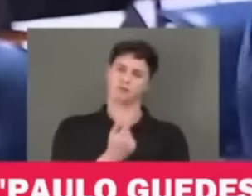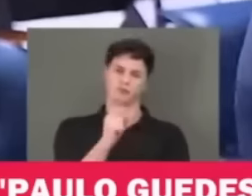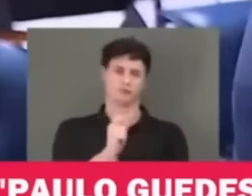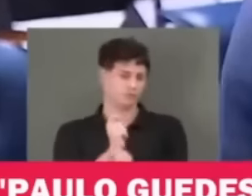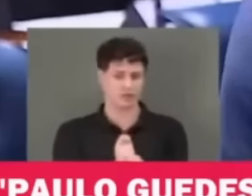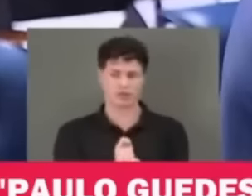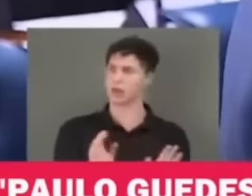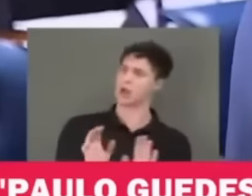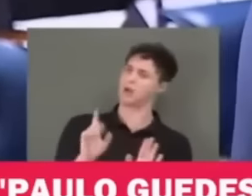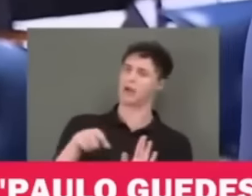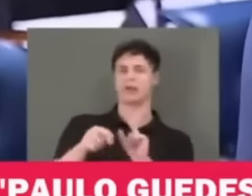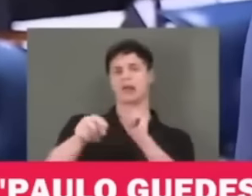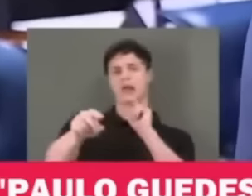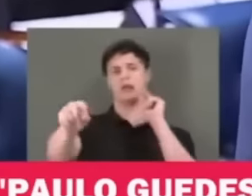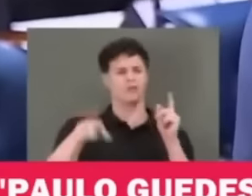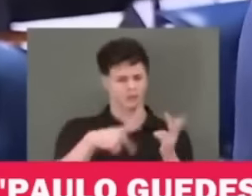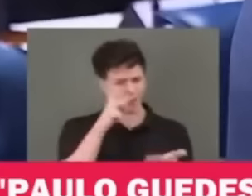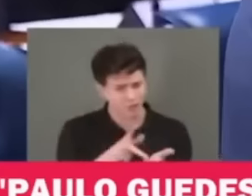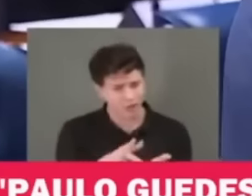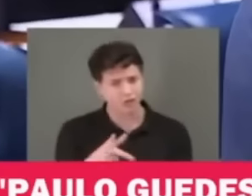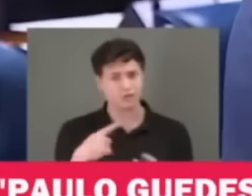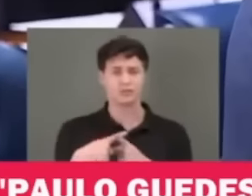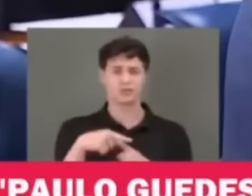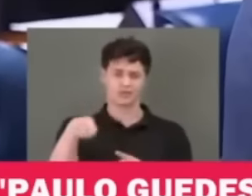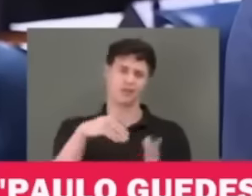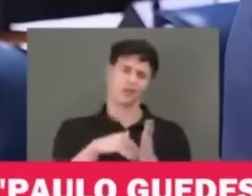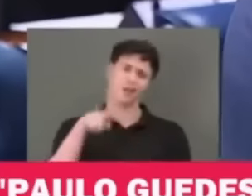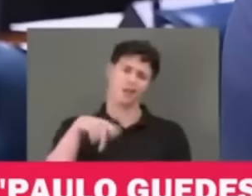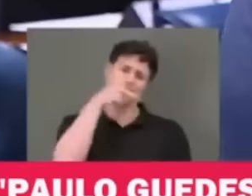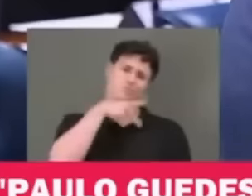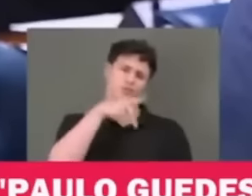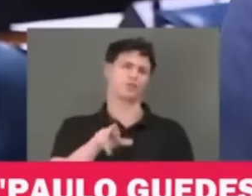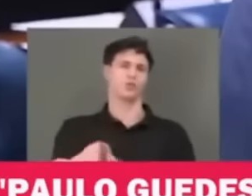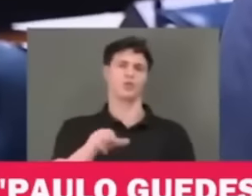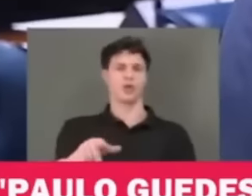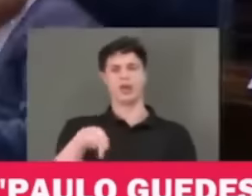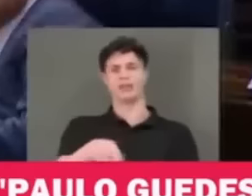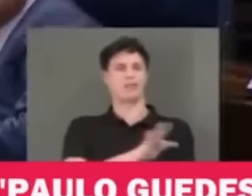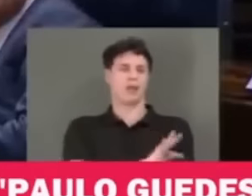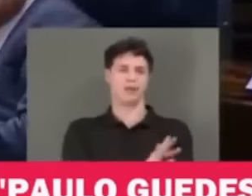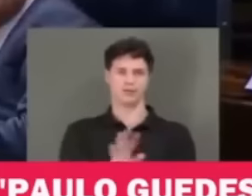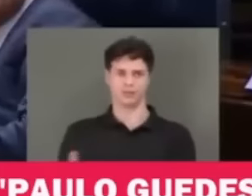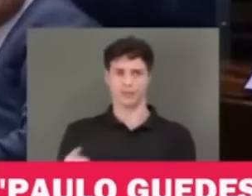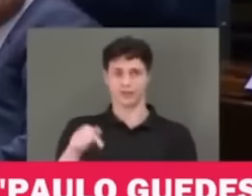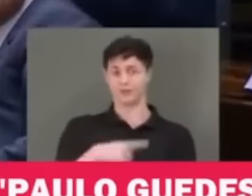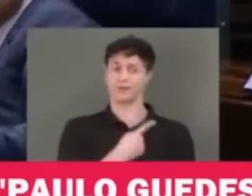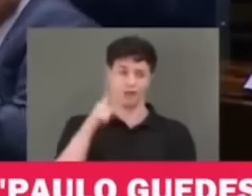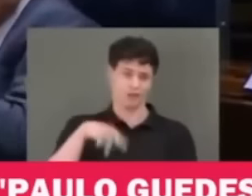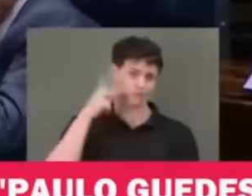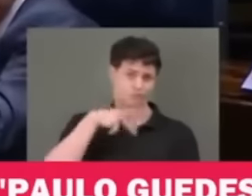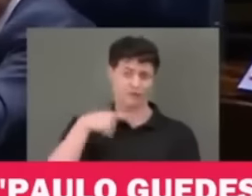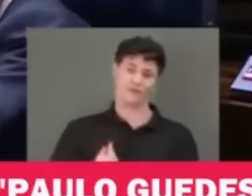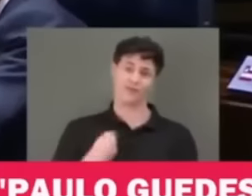10 anos não é a de eterno Vamos ser sincero até porque essa é uma casa política não é uma casa técnica aqui nós somos políticos vivemos de voto se